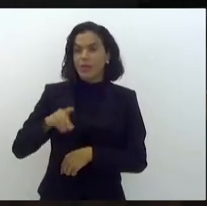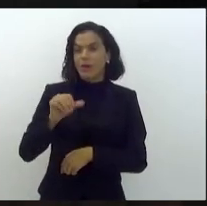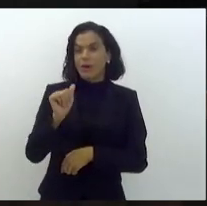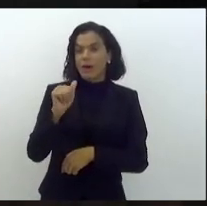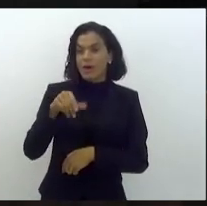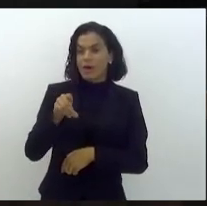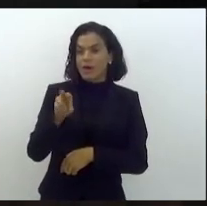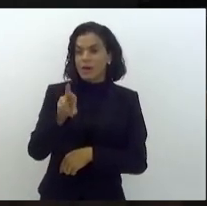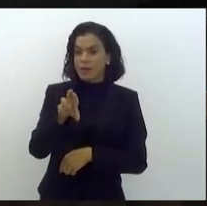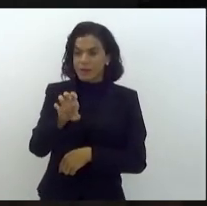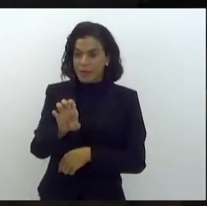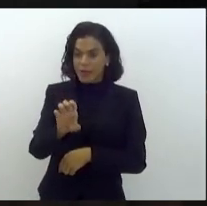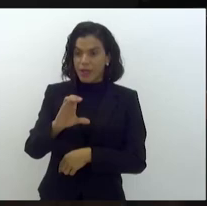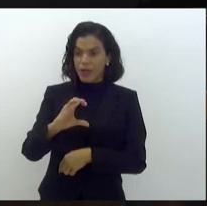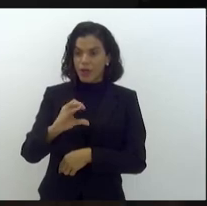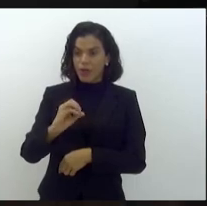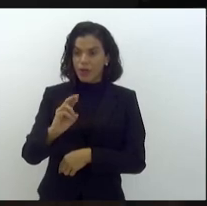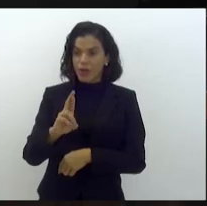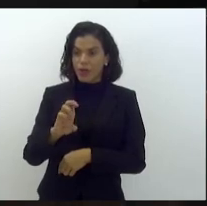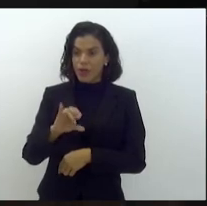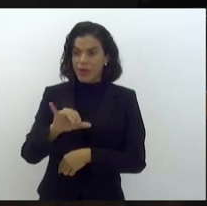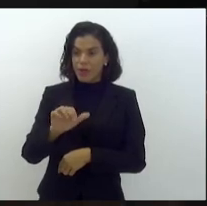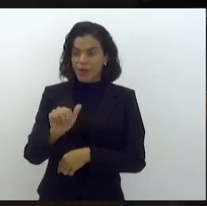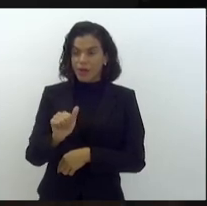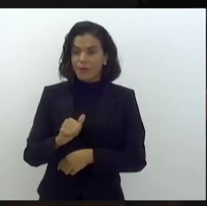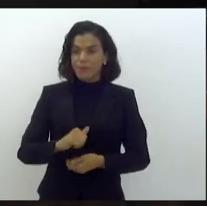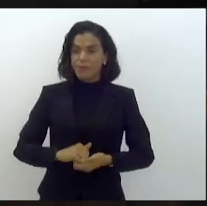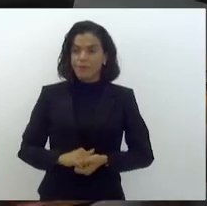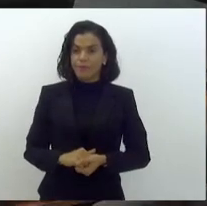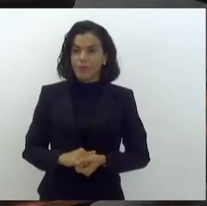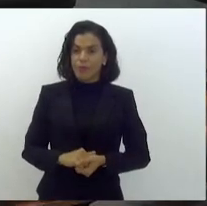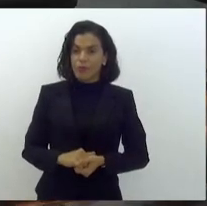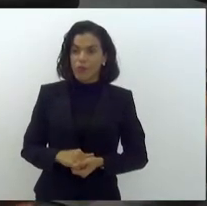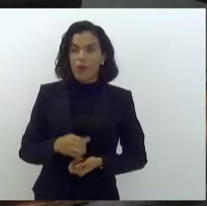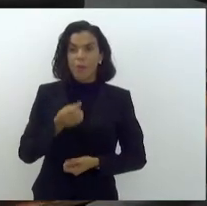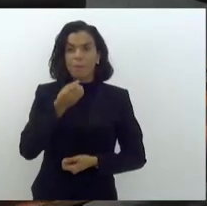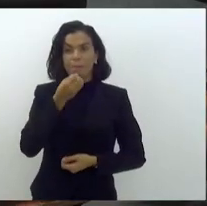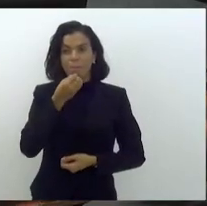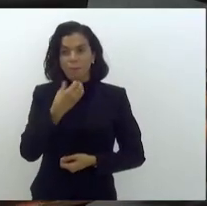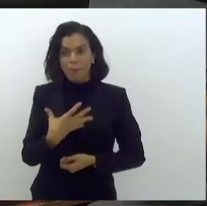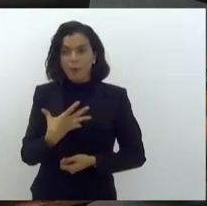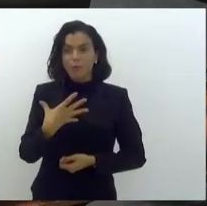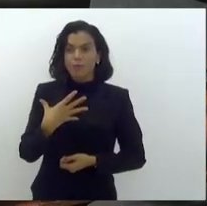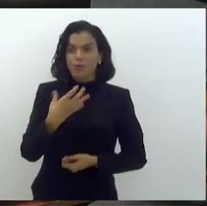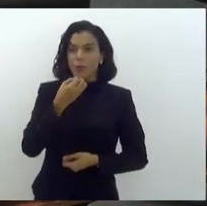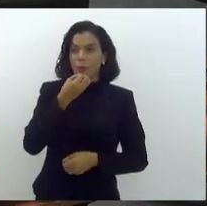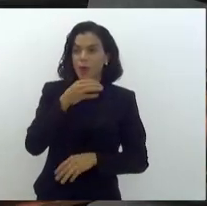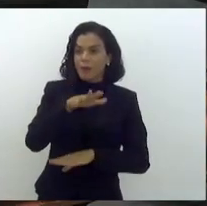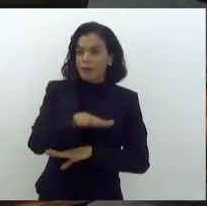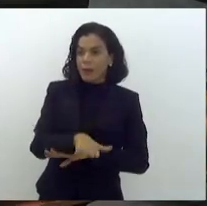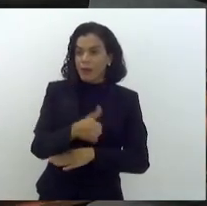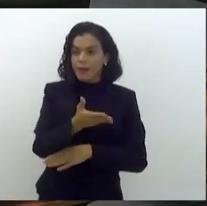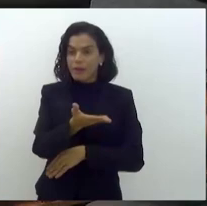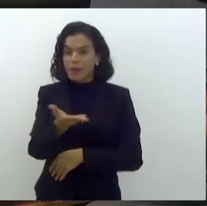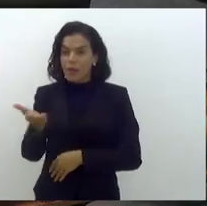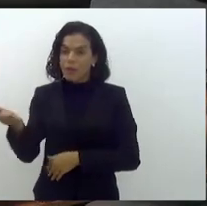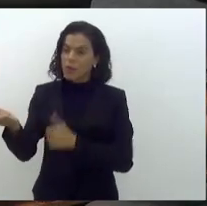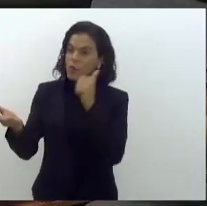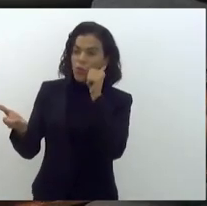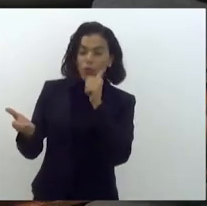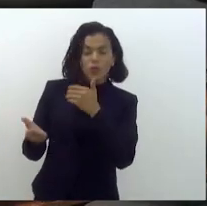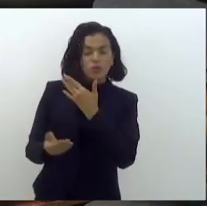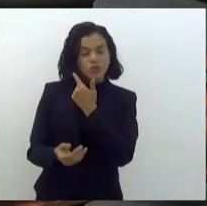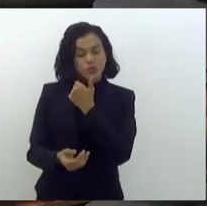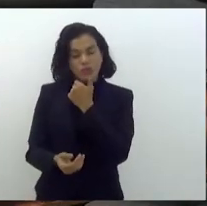Correia que aqui mudou a palavra agora bom Boa tarde a todos e a todas